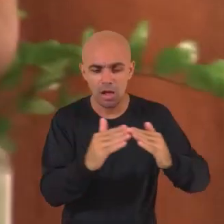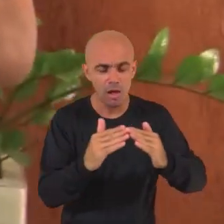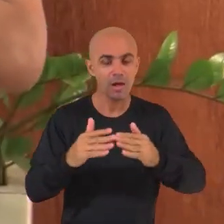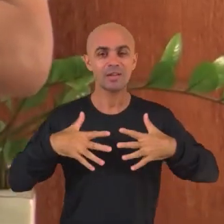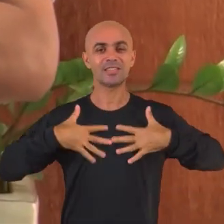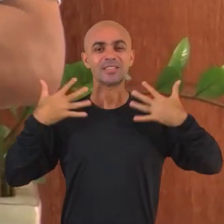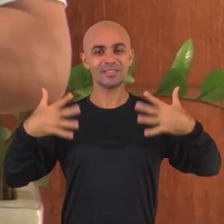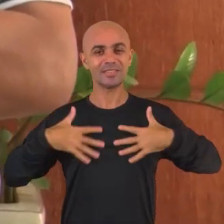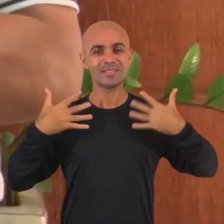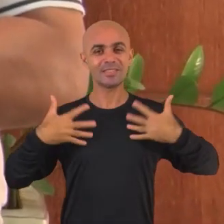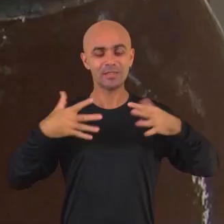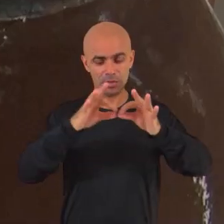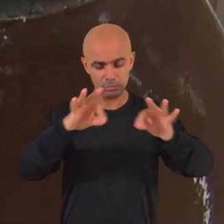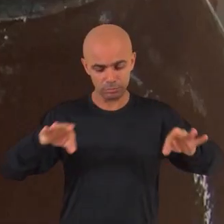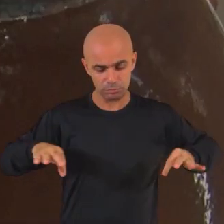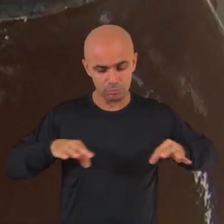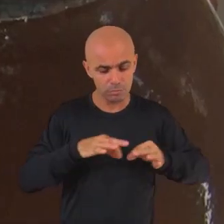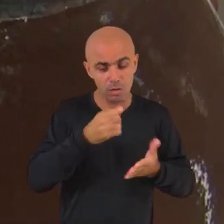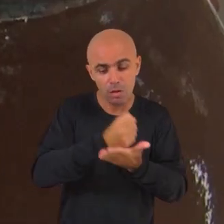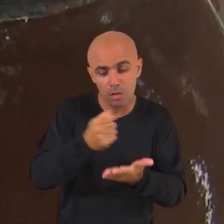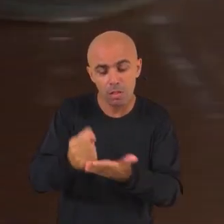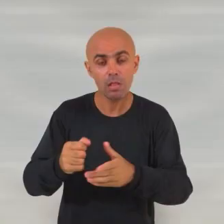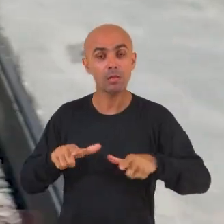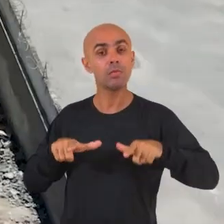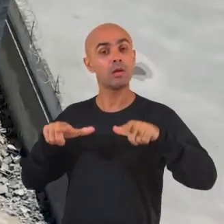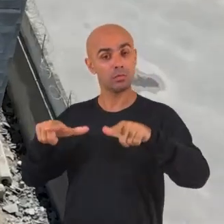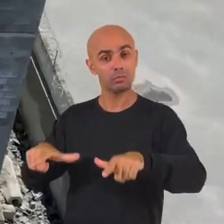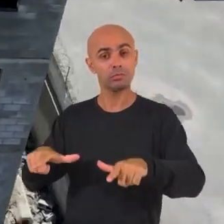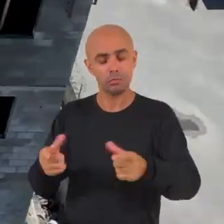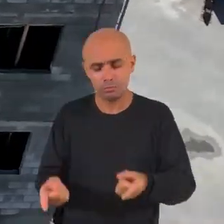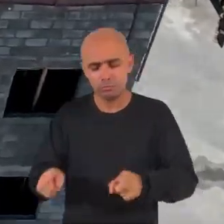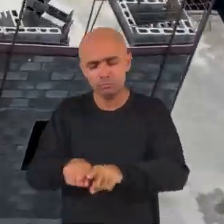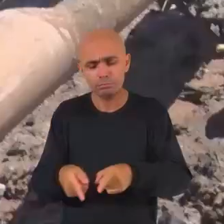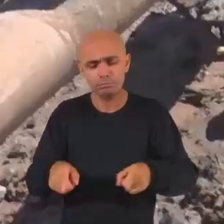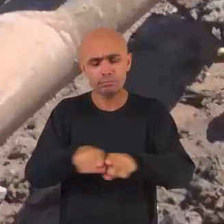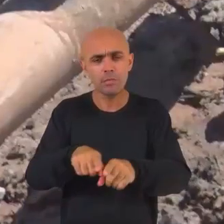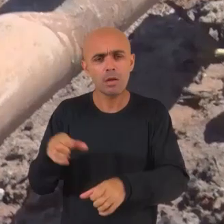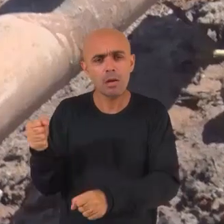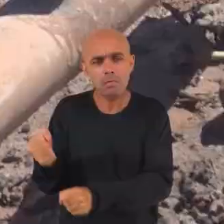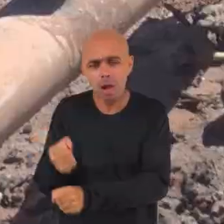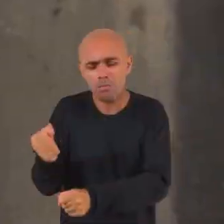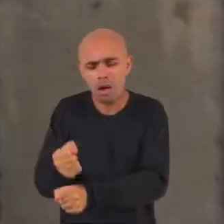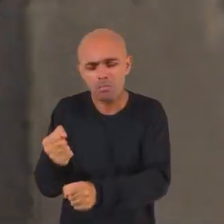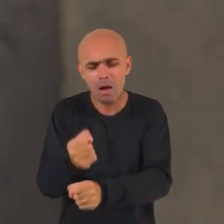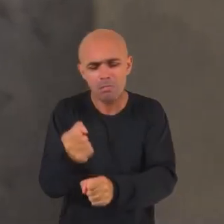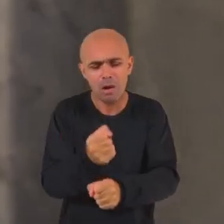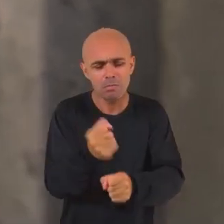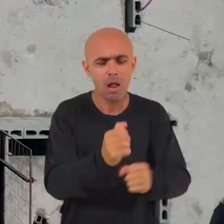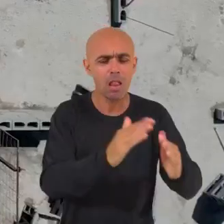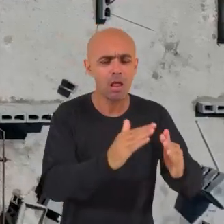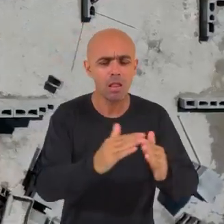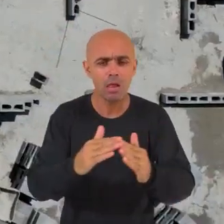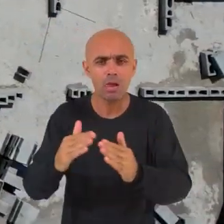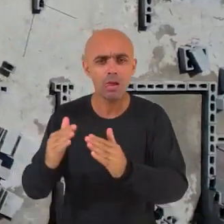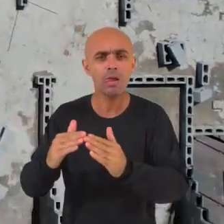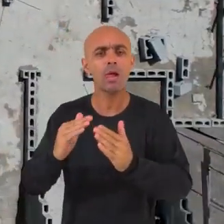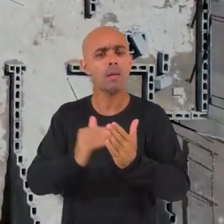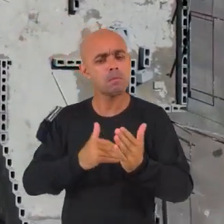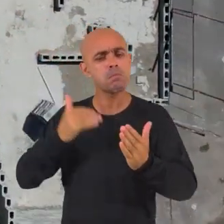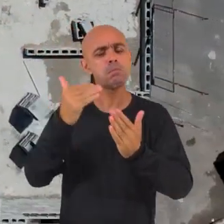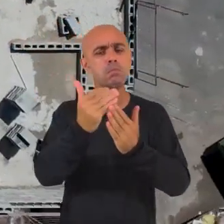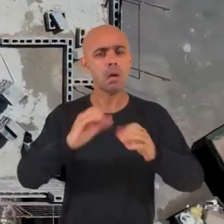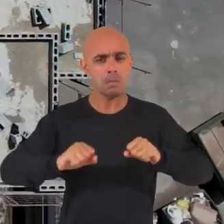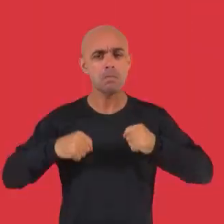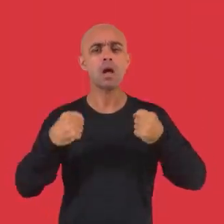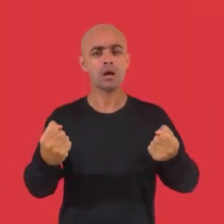bairros famílias receberão os documentos e seus terrenos a busca por parceria para a construção de mais moradias para quem precisa ser